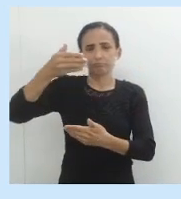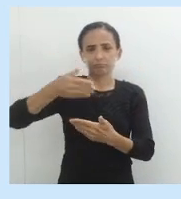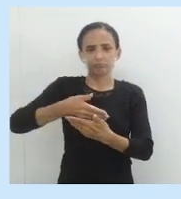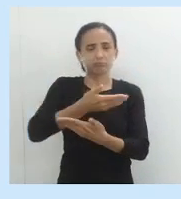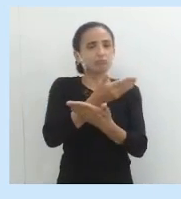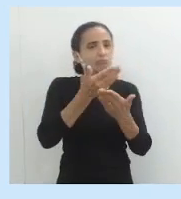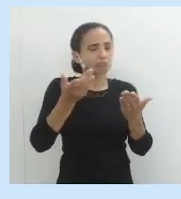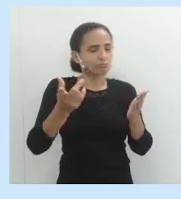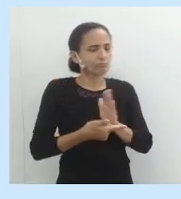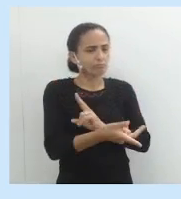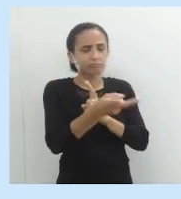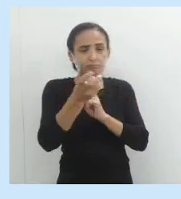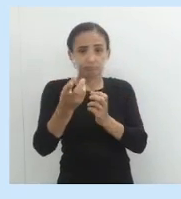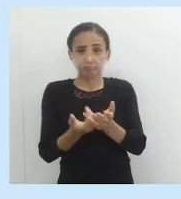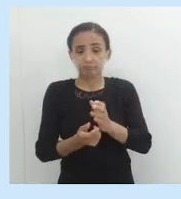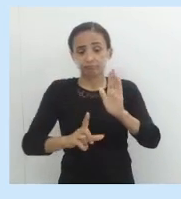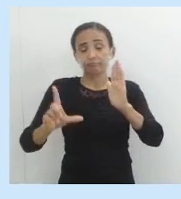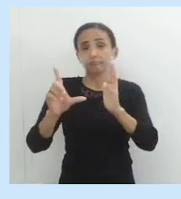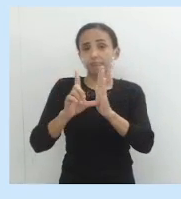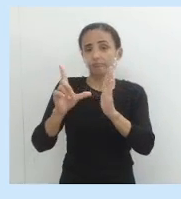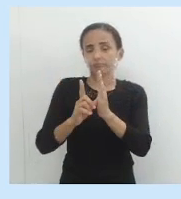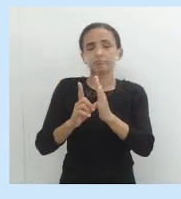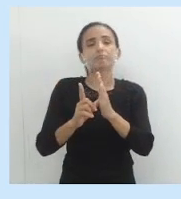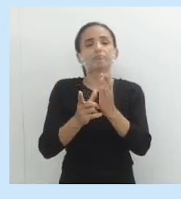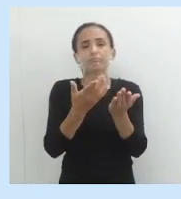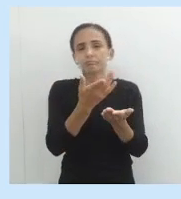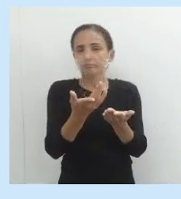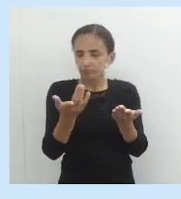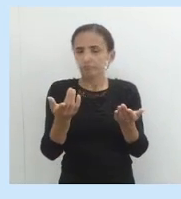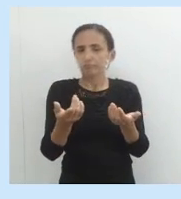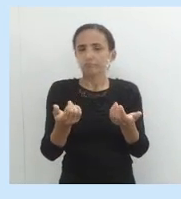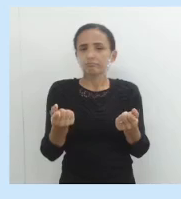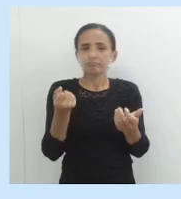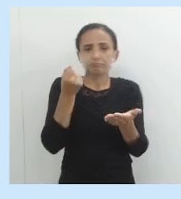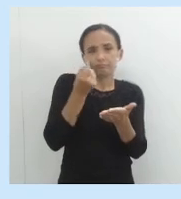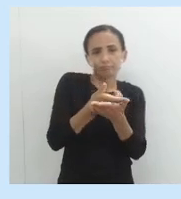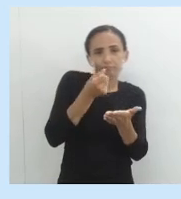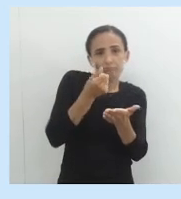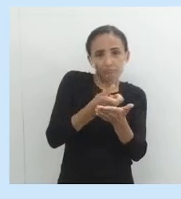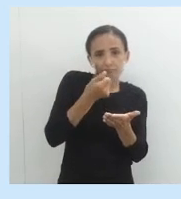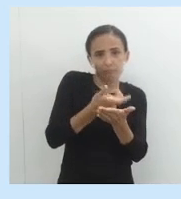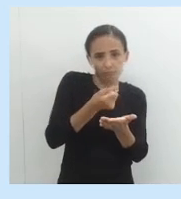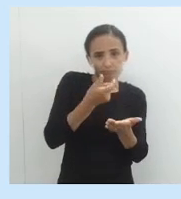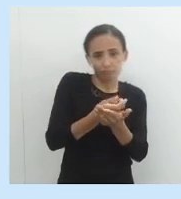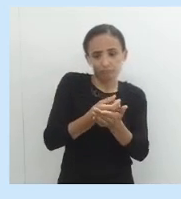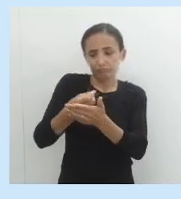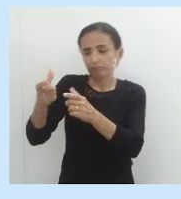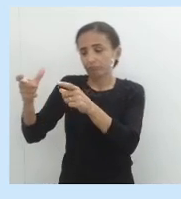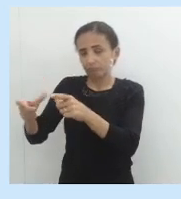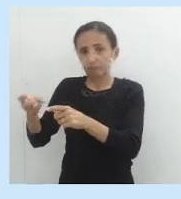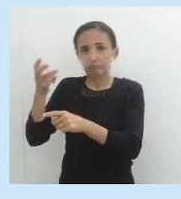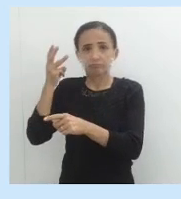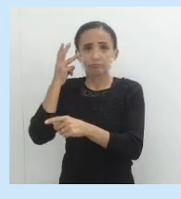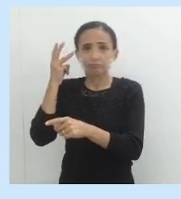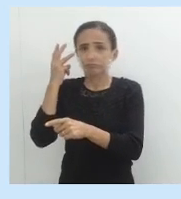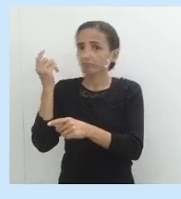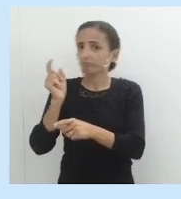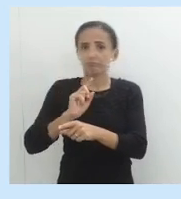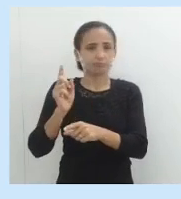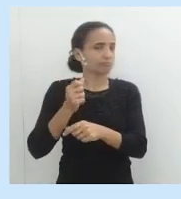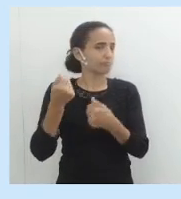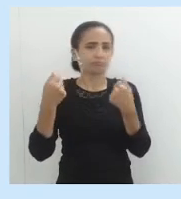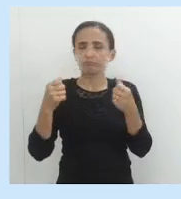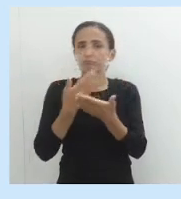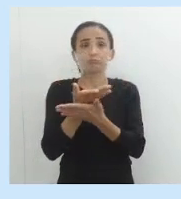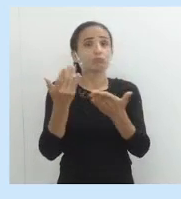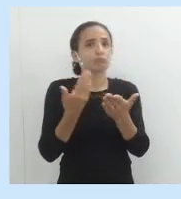do museu, mas só que é na galeria que você vai poder comprar, adquirir uma obra de arte. Bom, na aula